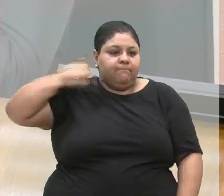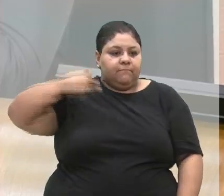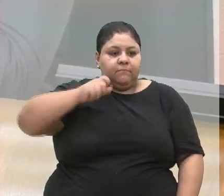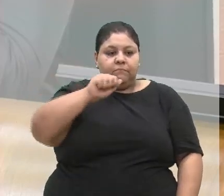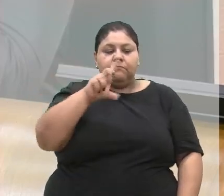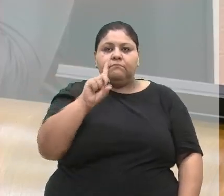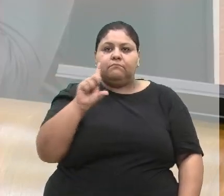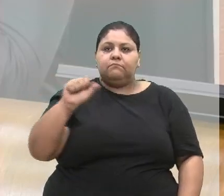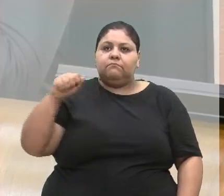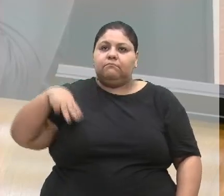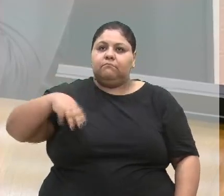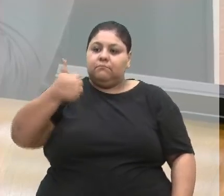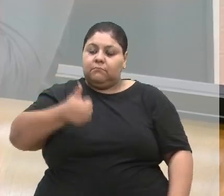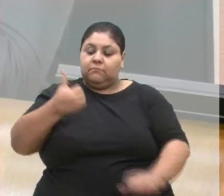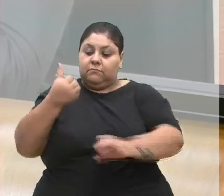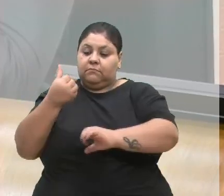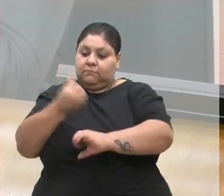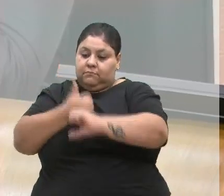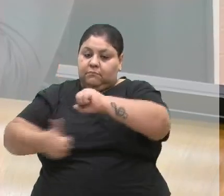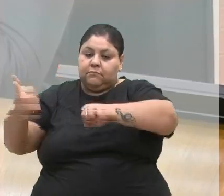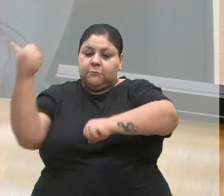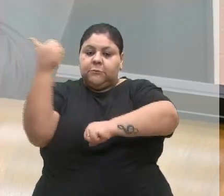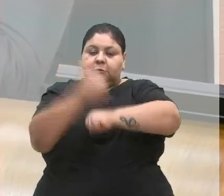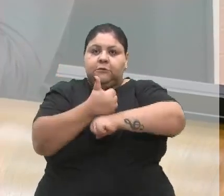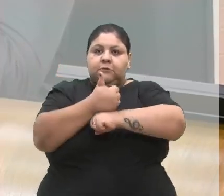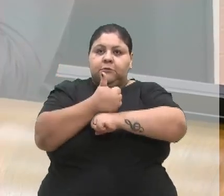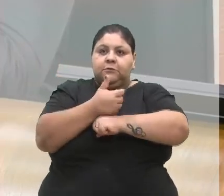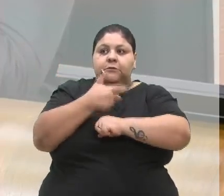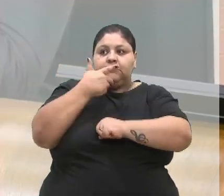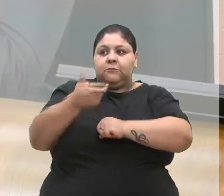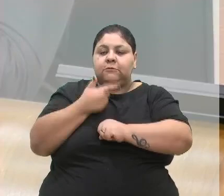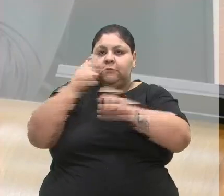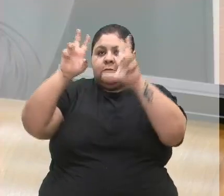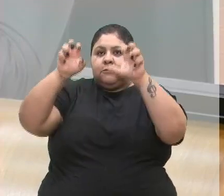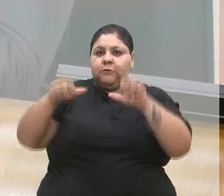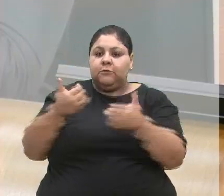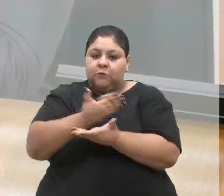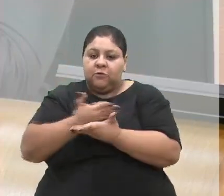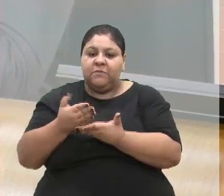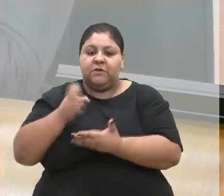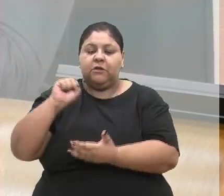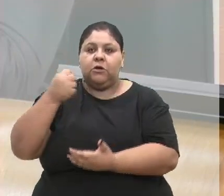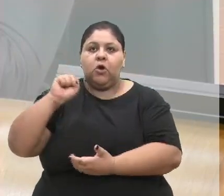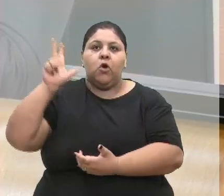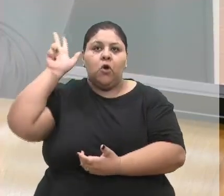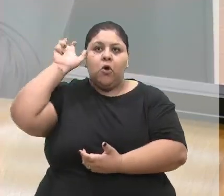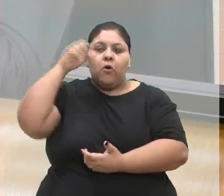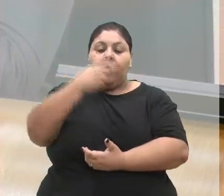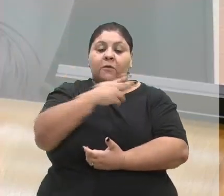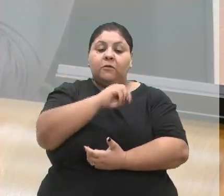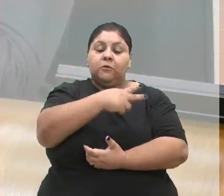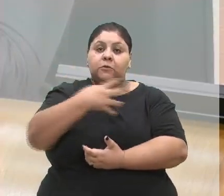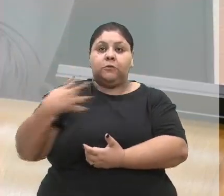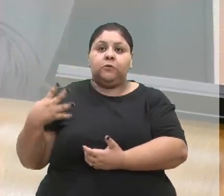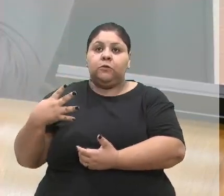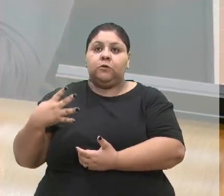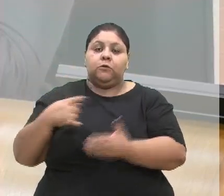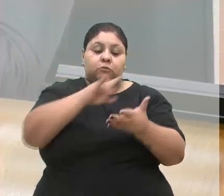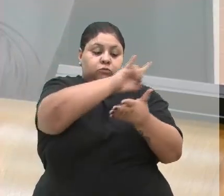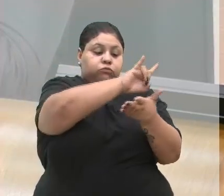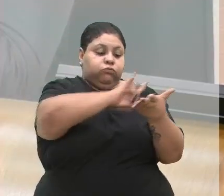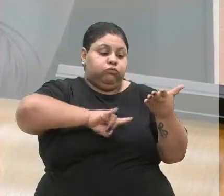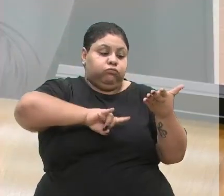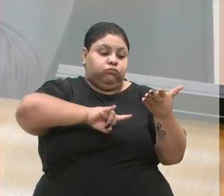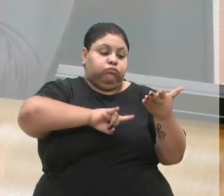Heck, sexto suplente do PSB, para tratar de interesses particulares, a contar de 8 de abril de 2024, conforme consta no